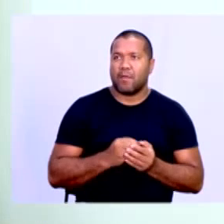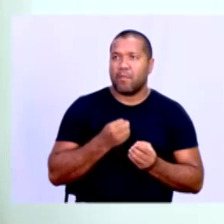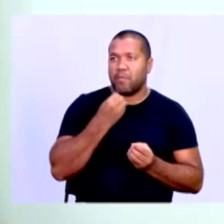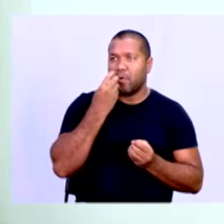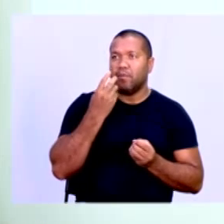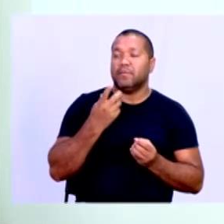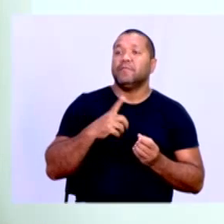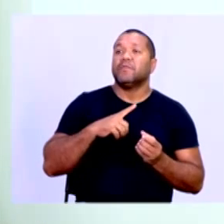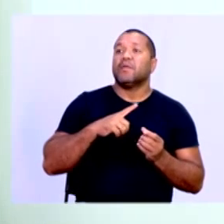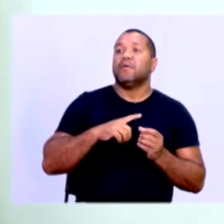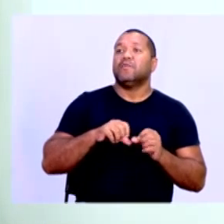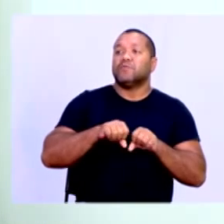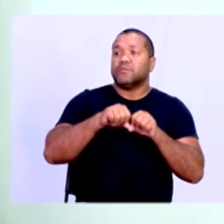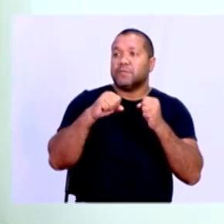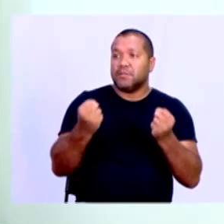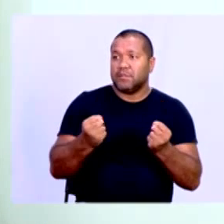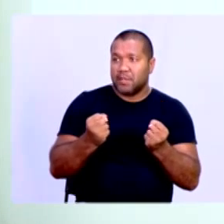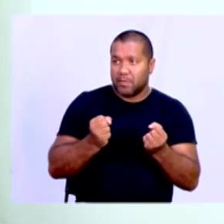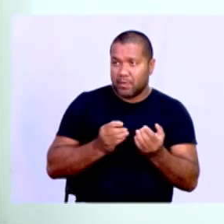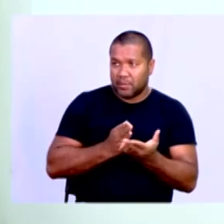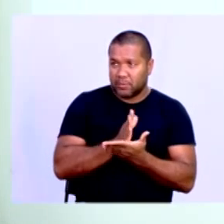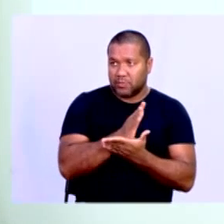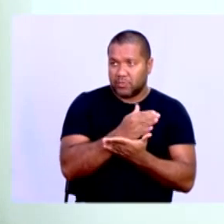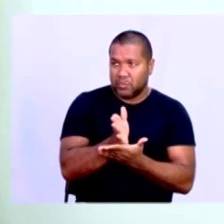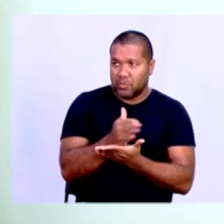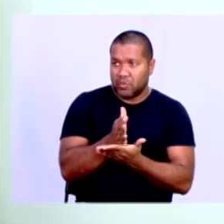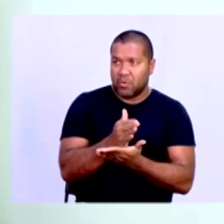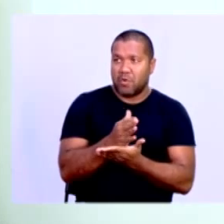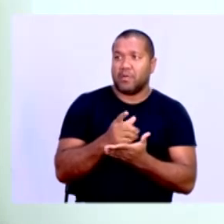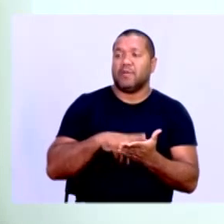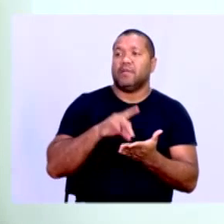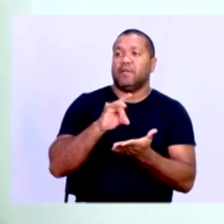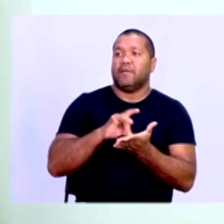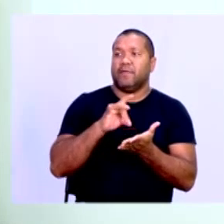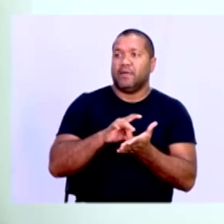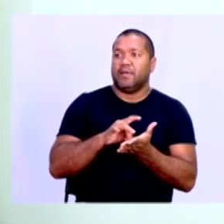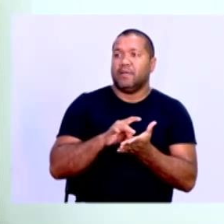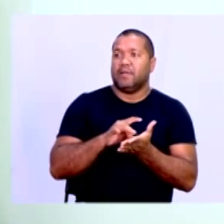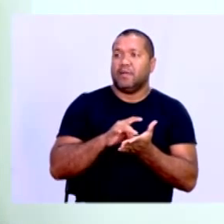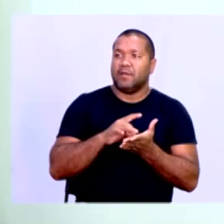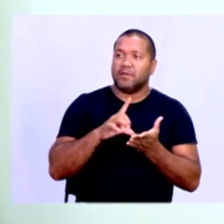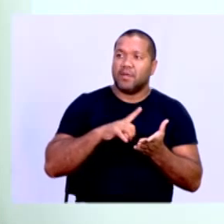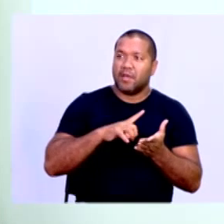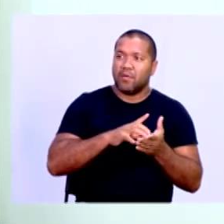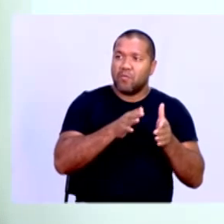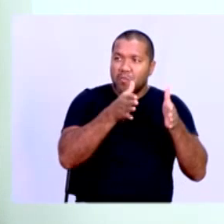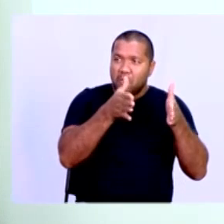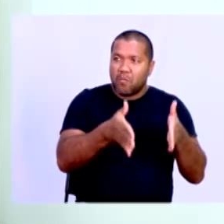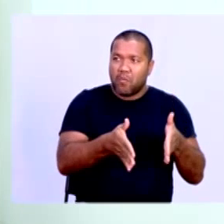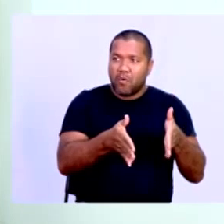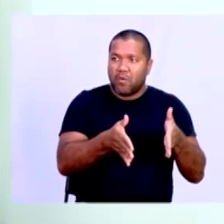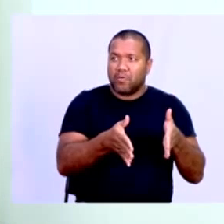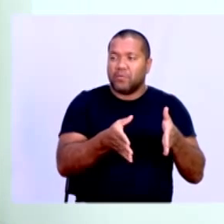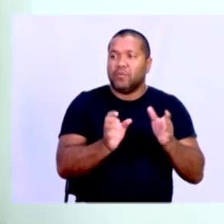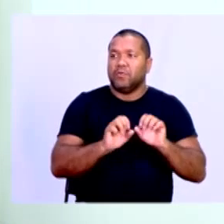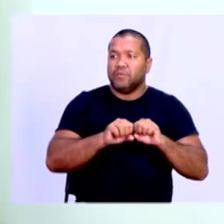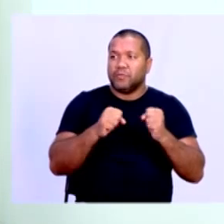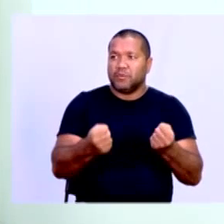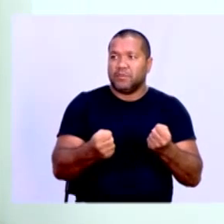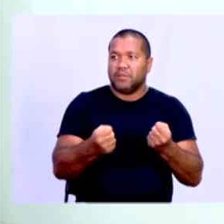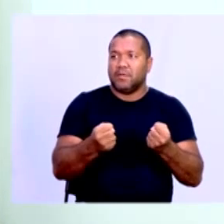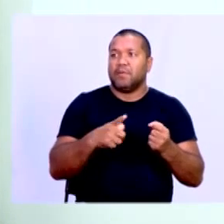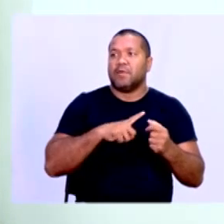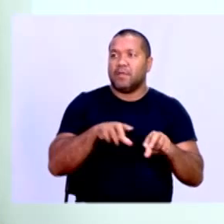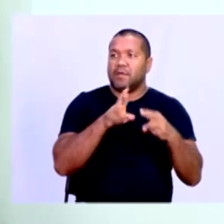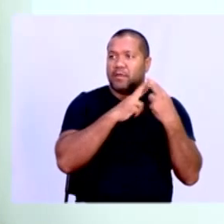de rotas é um sistema, na verdade, é uma parte do sistema, é um módulo do sistema em que ele é responsável em